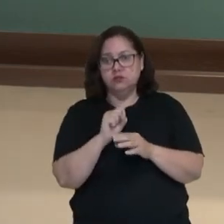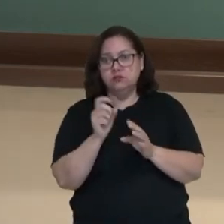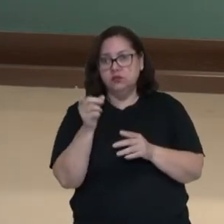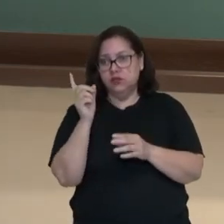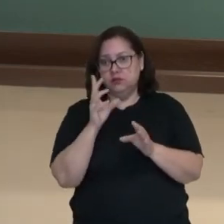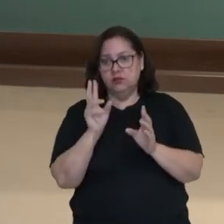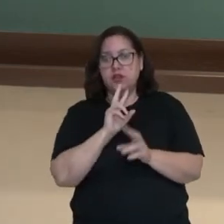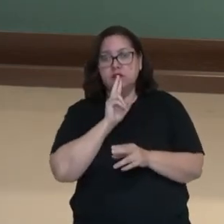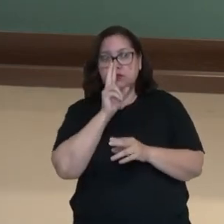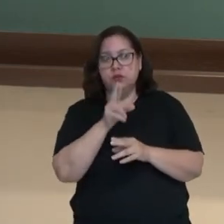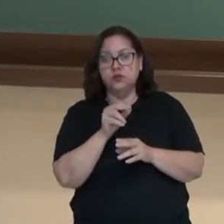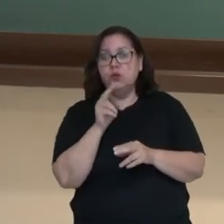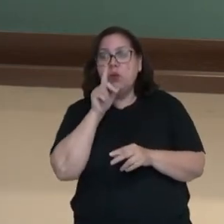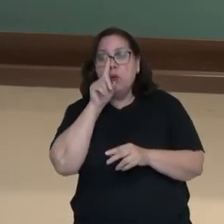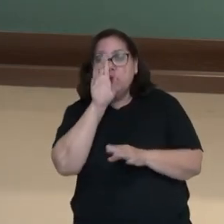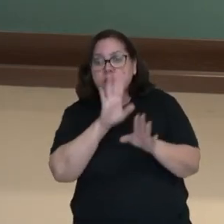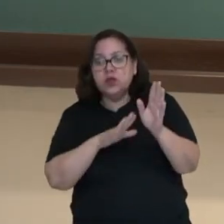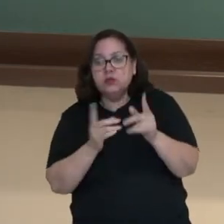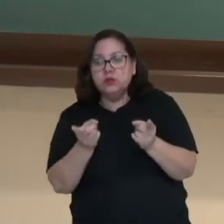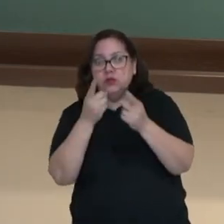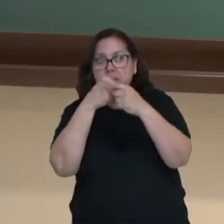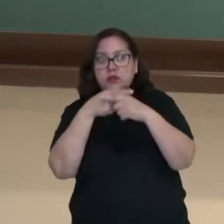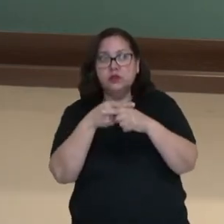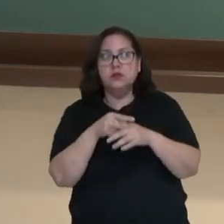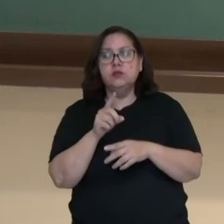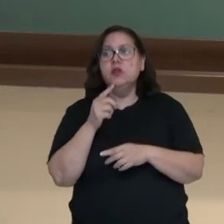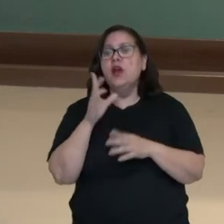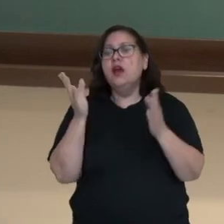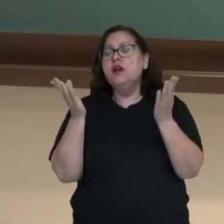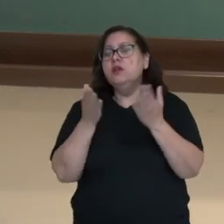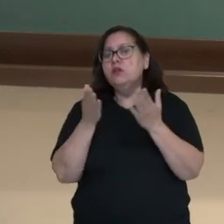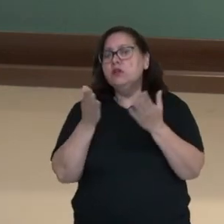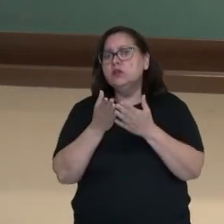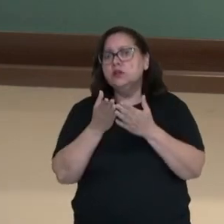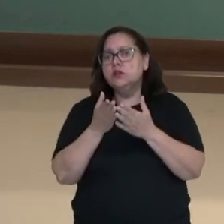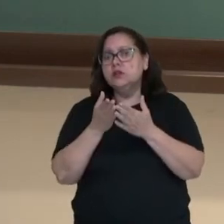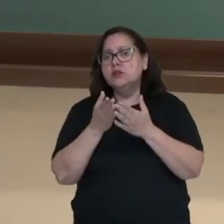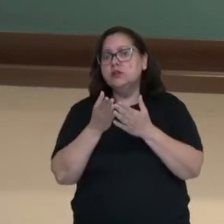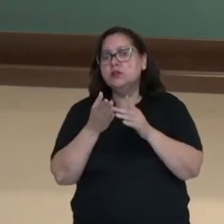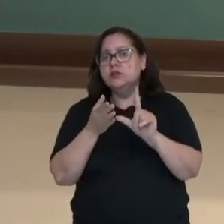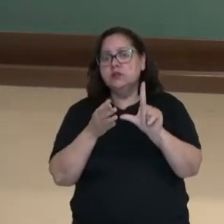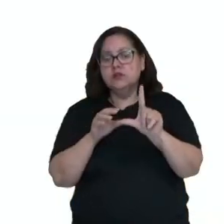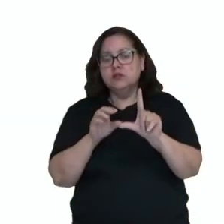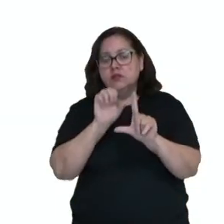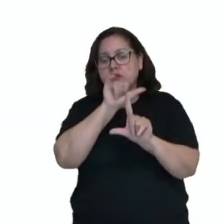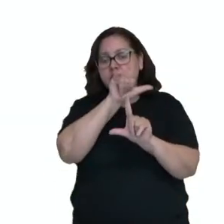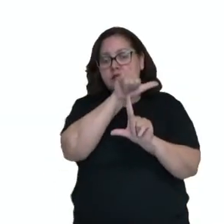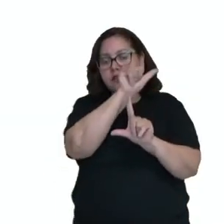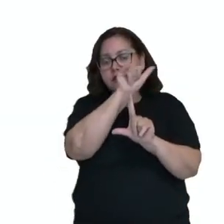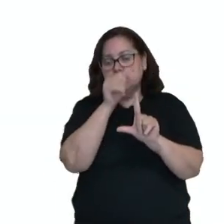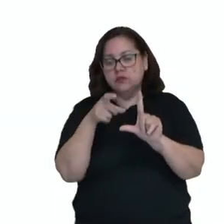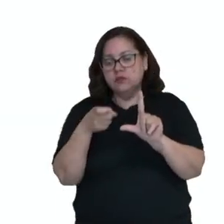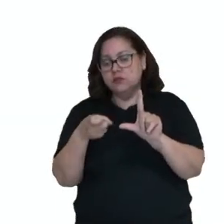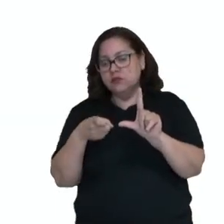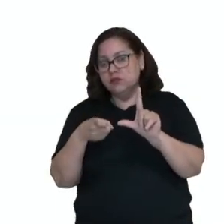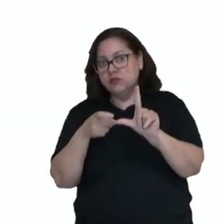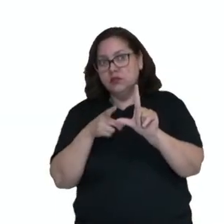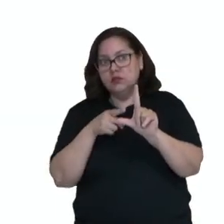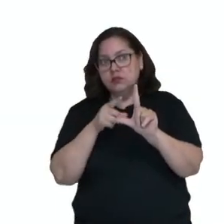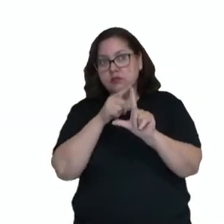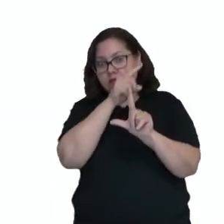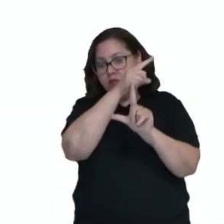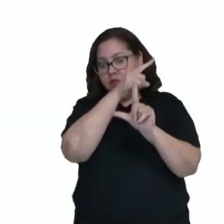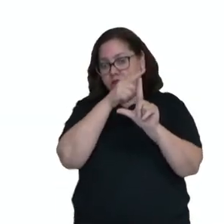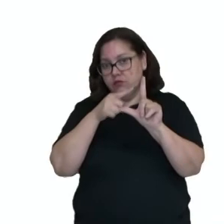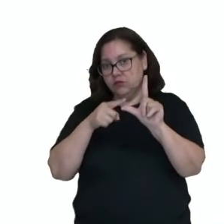desse sistema. Cuidado para não inverter. E agora, algebricamente, eu tenho uma reta representando